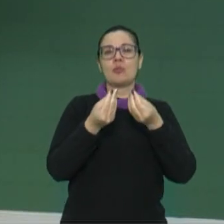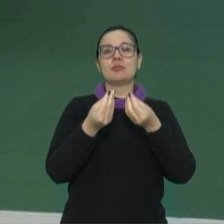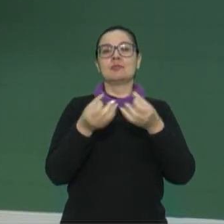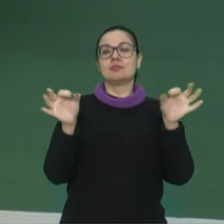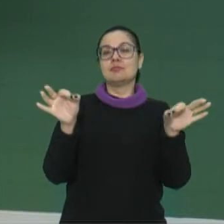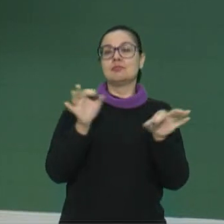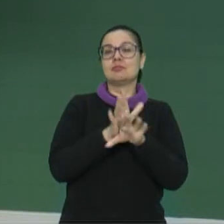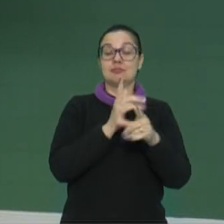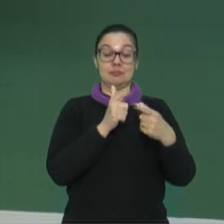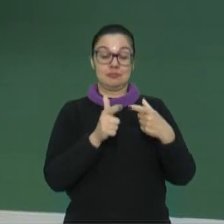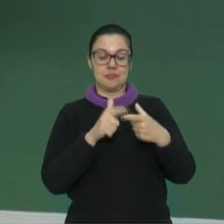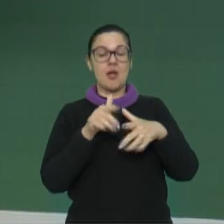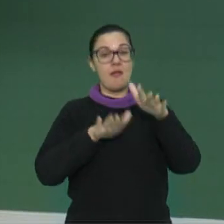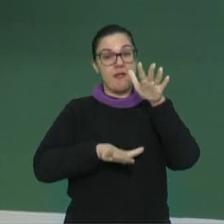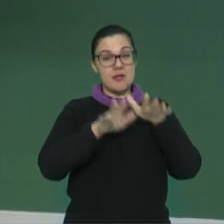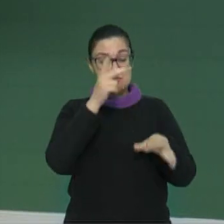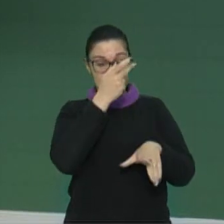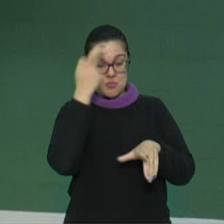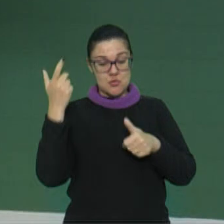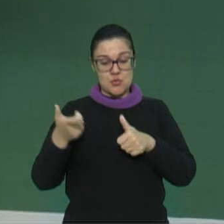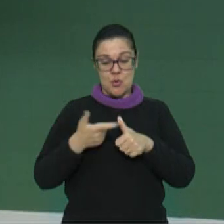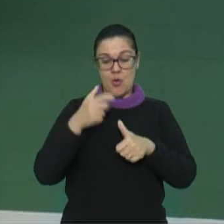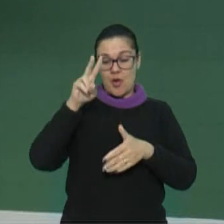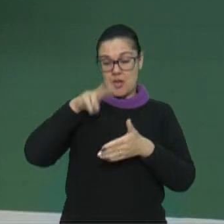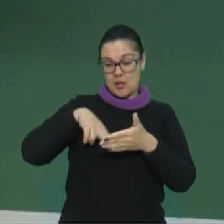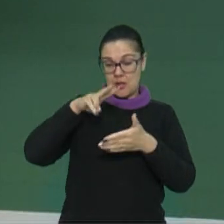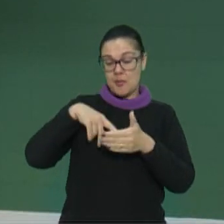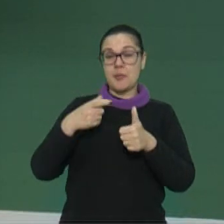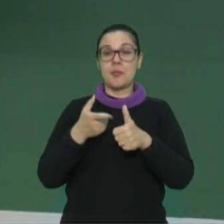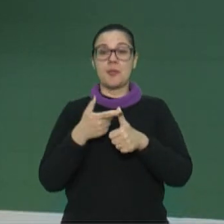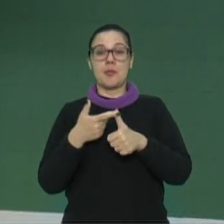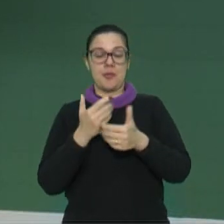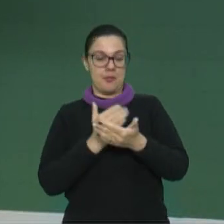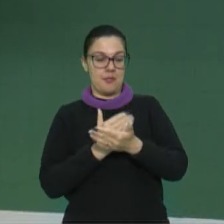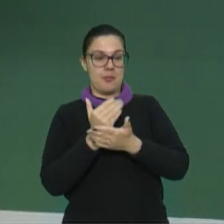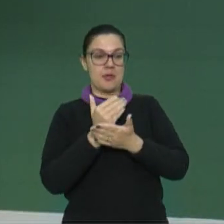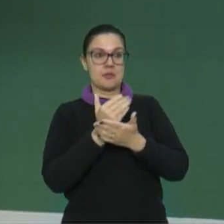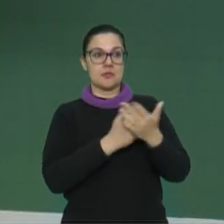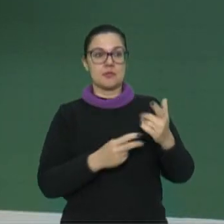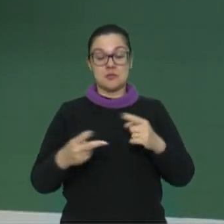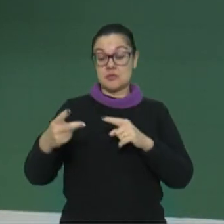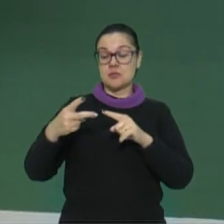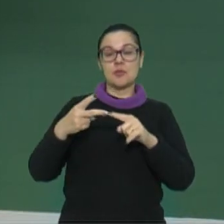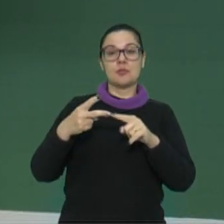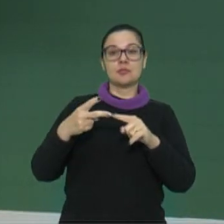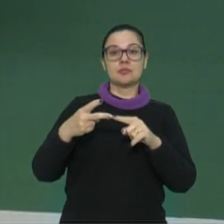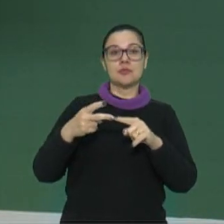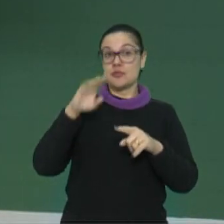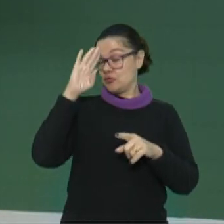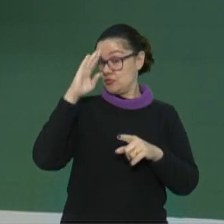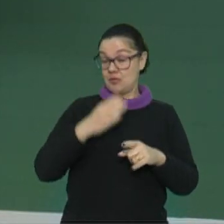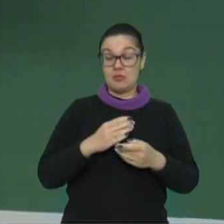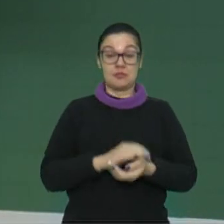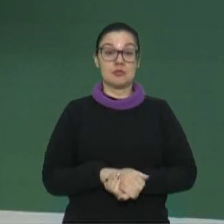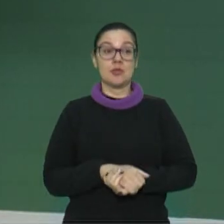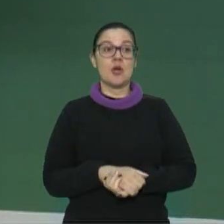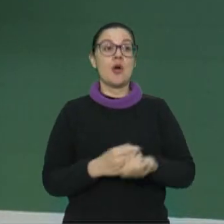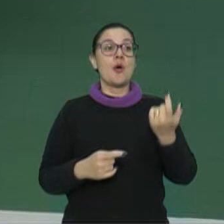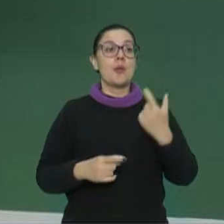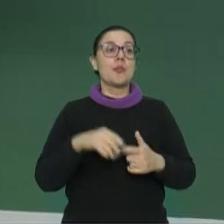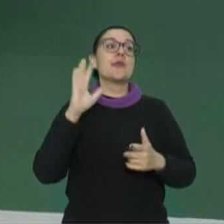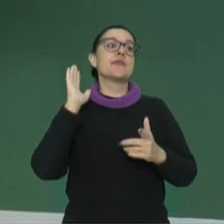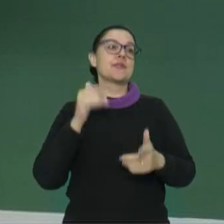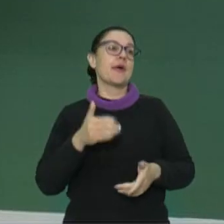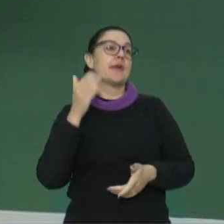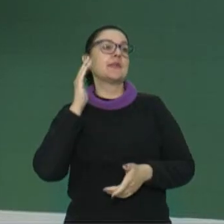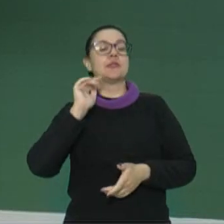aqui. Às vezes o leitor ele lê o primeiro começo e já vai direto para esse subtítulo aqui final. Porque às vezes ele já